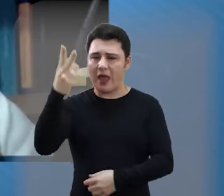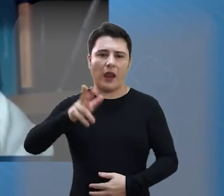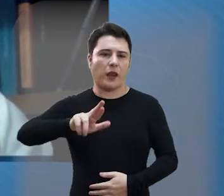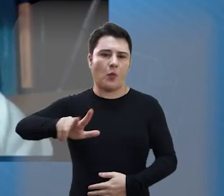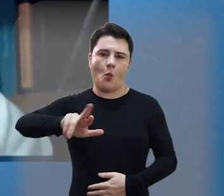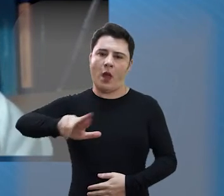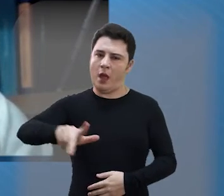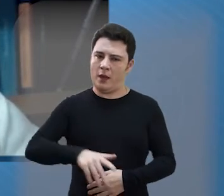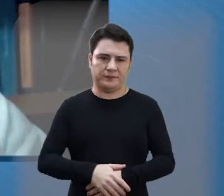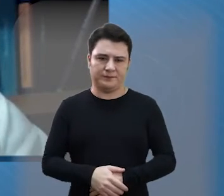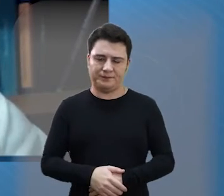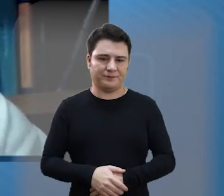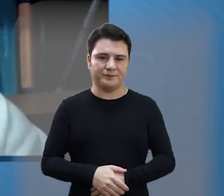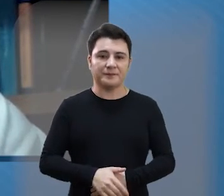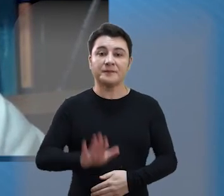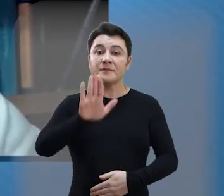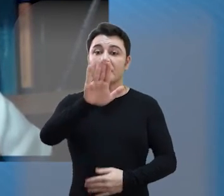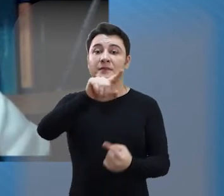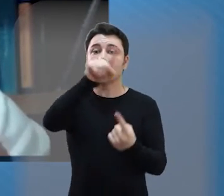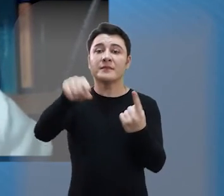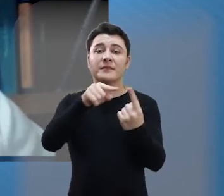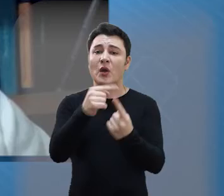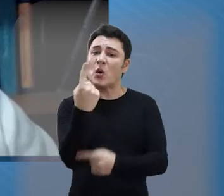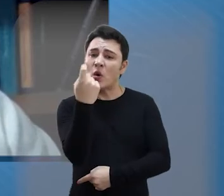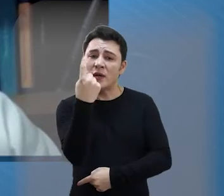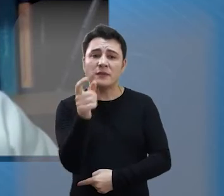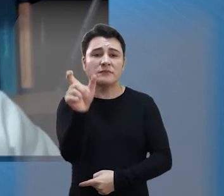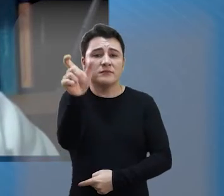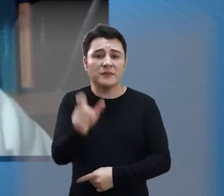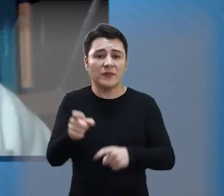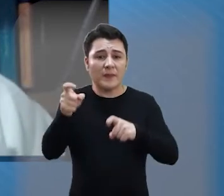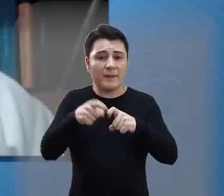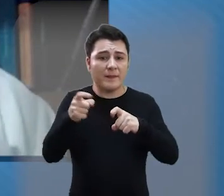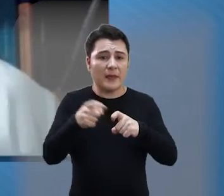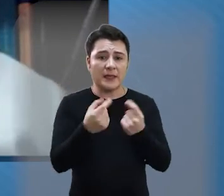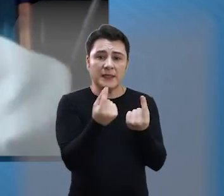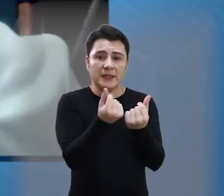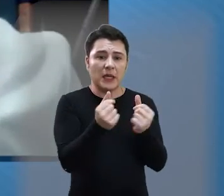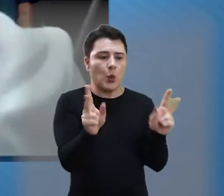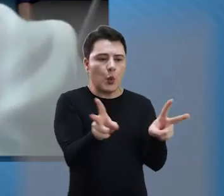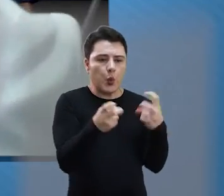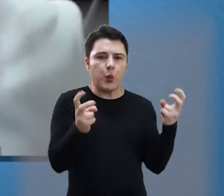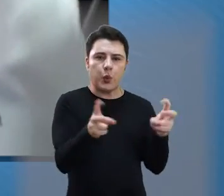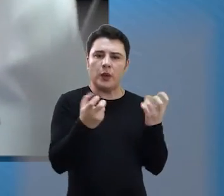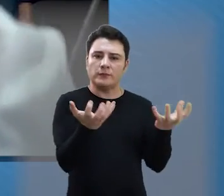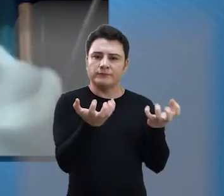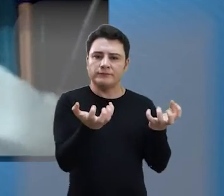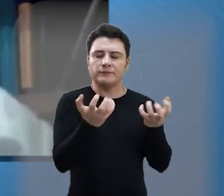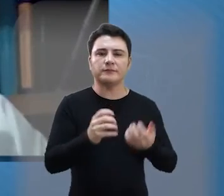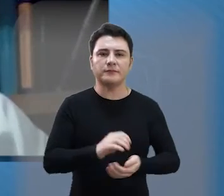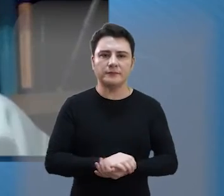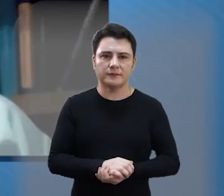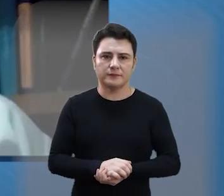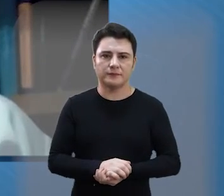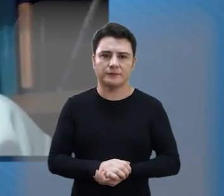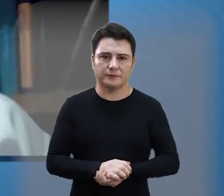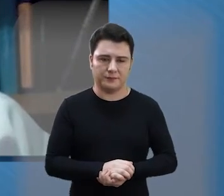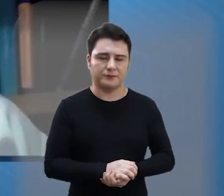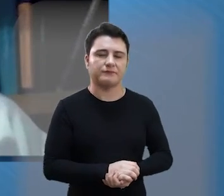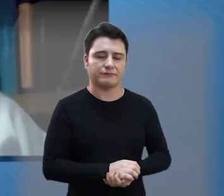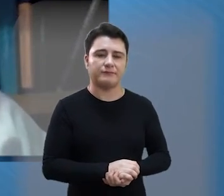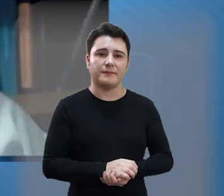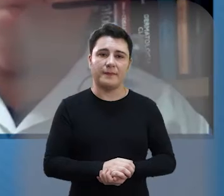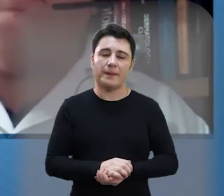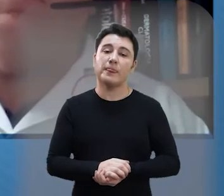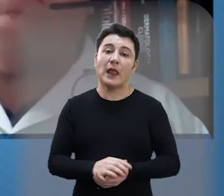lógica, não tem a menor explicação médica, isso só tem um objetivo: angariar lucro para o próprio paciente, né? Para